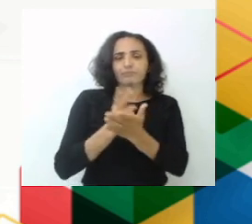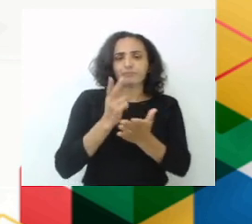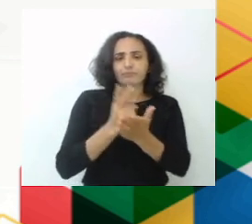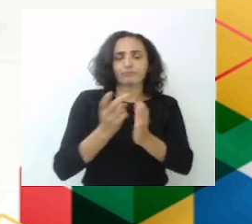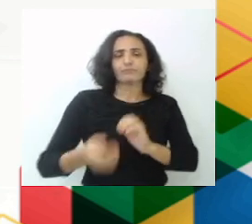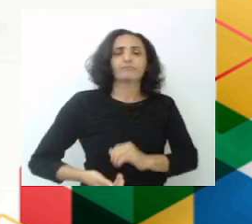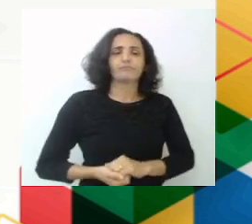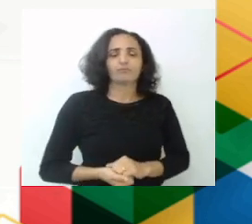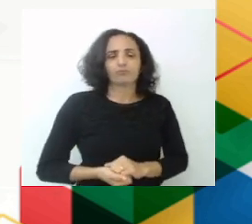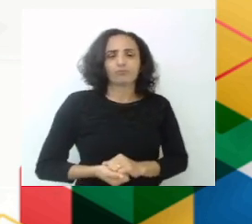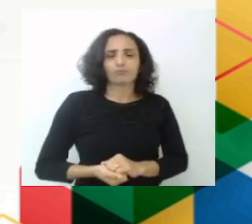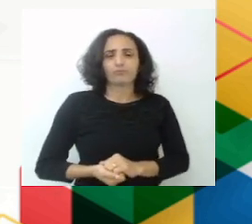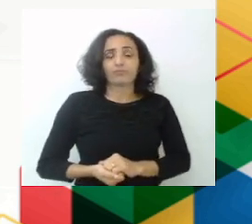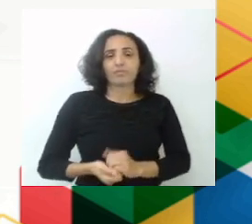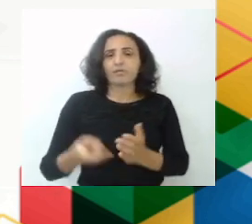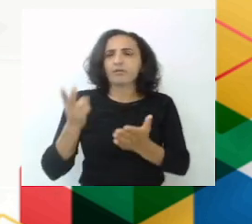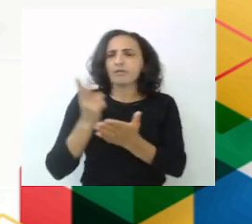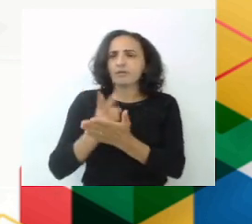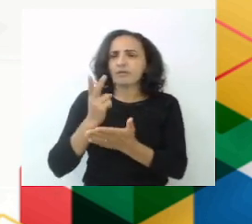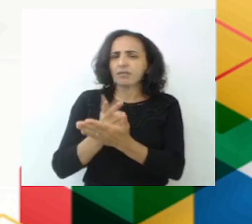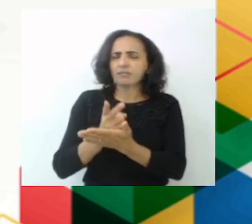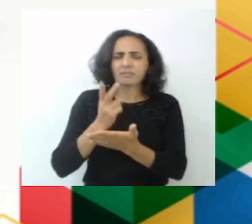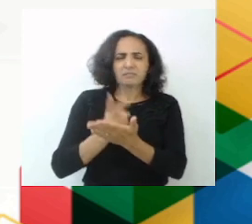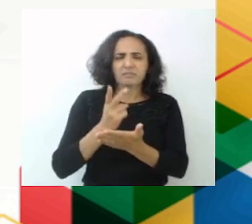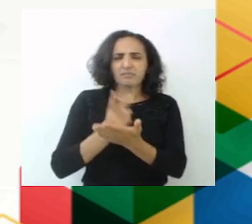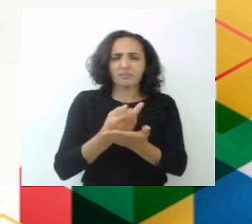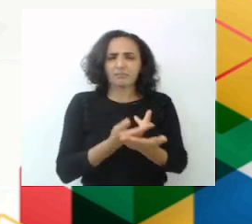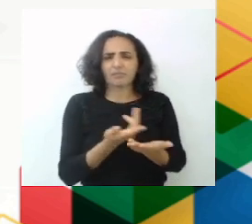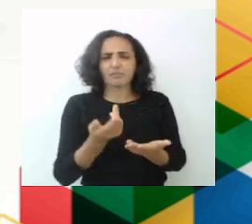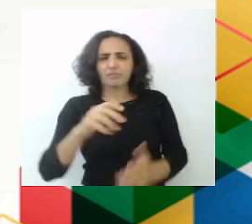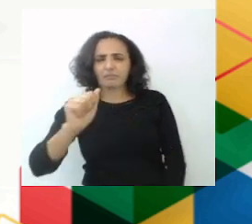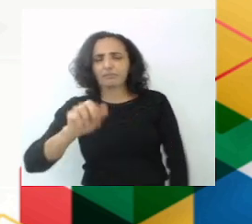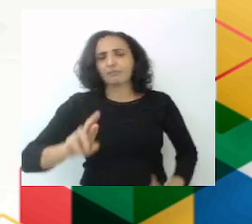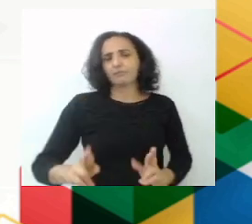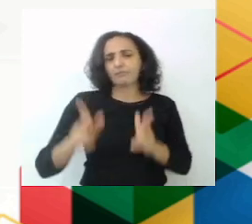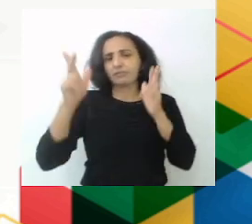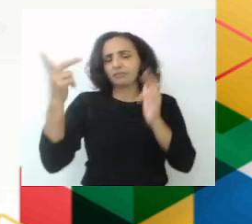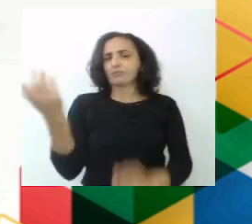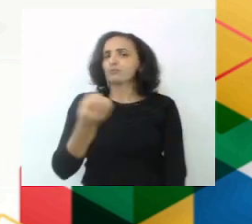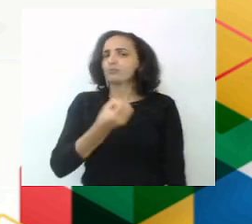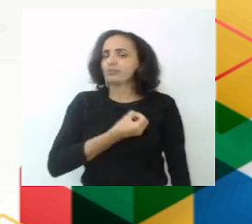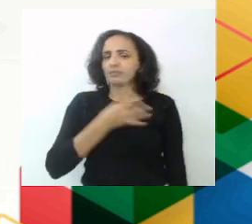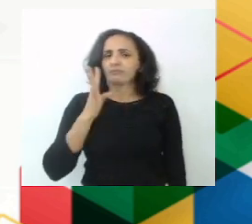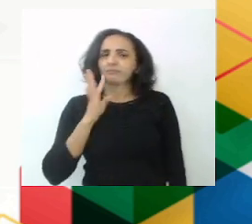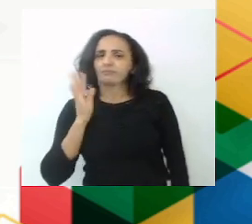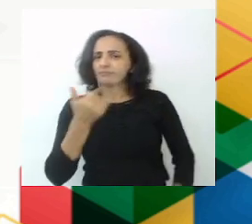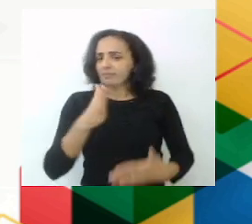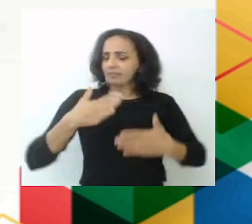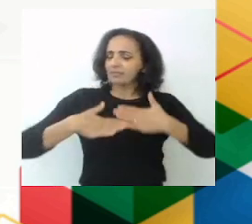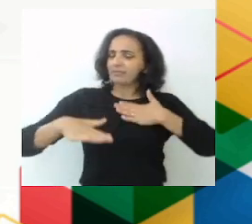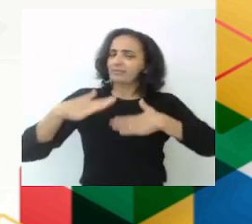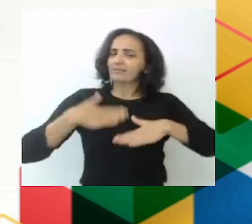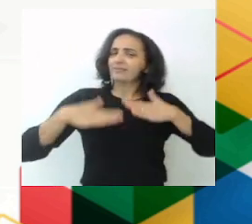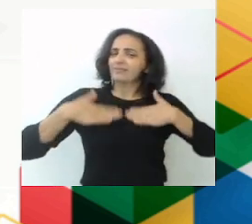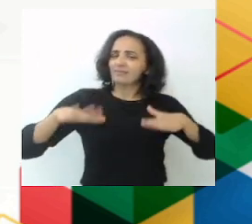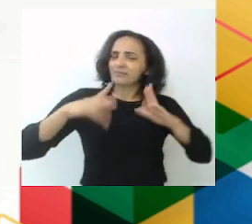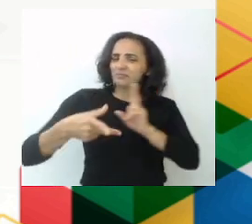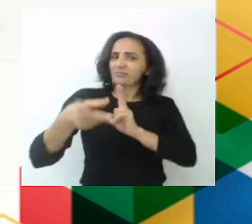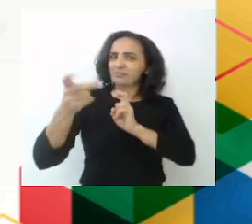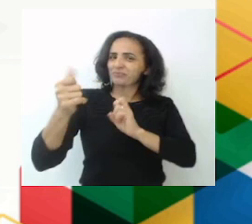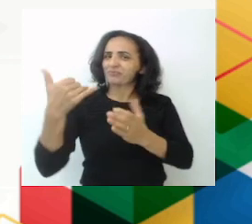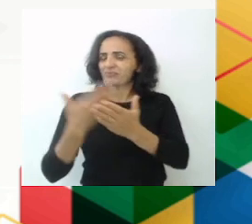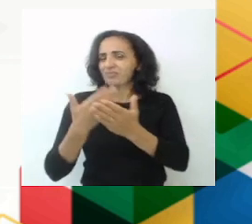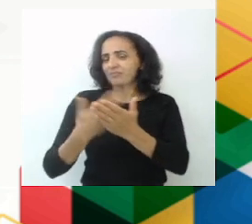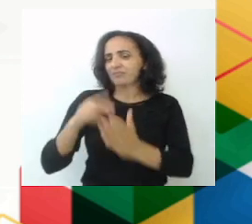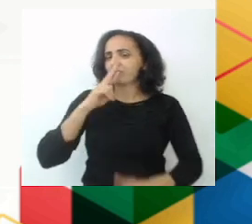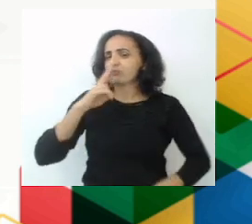coeficientes. Então, aqui, ó, A sempre diferente de zero, beleza? Então, tá tranquilo para vocês identificar os